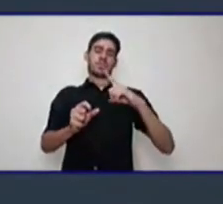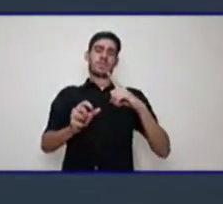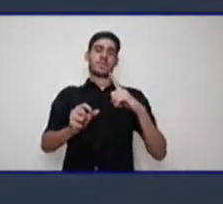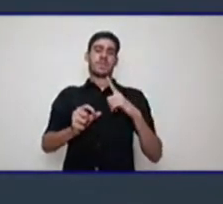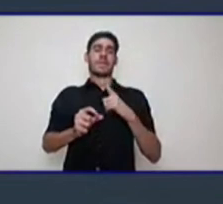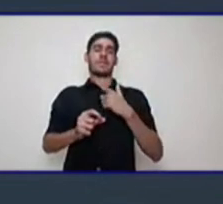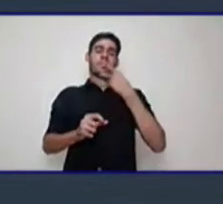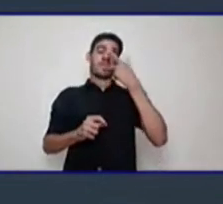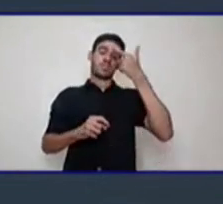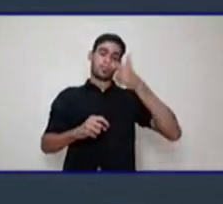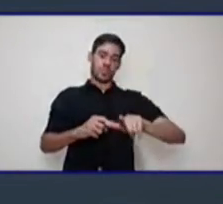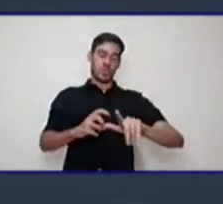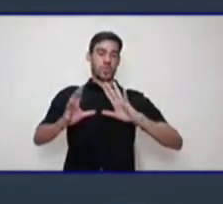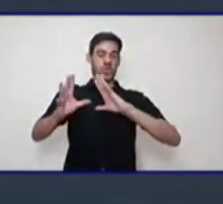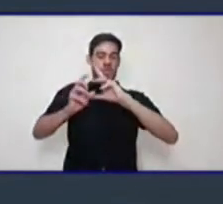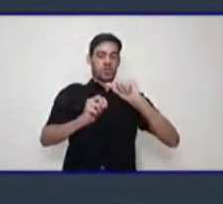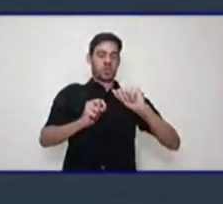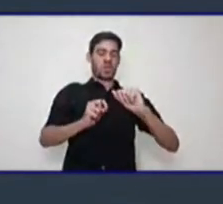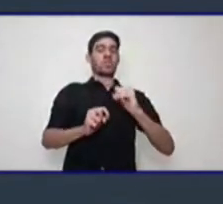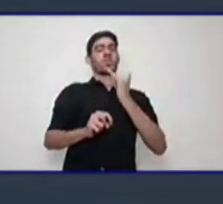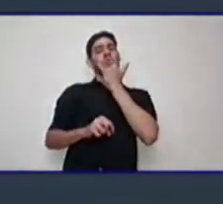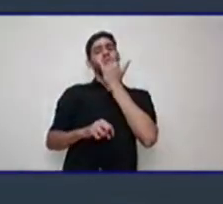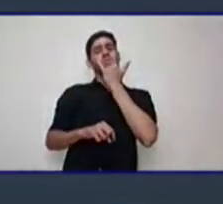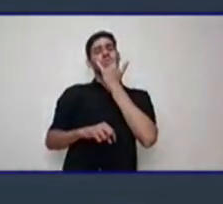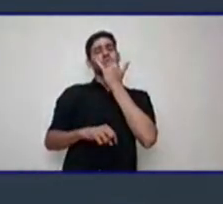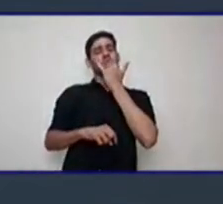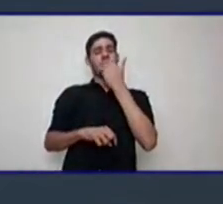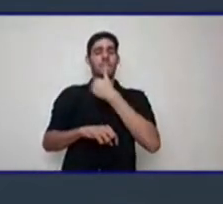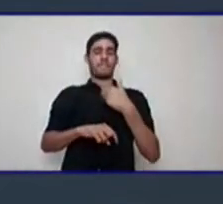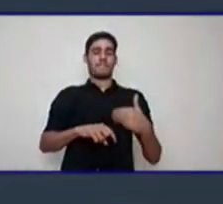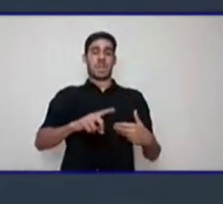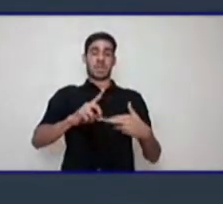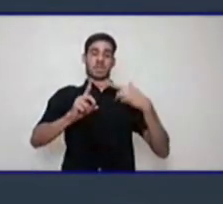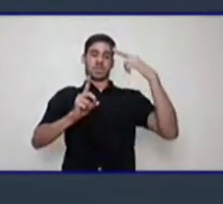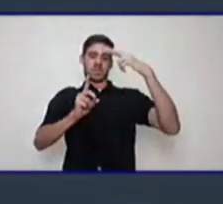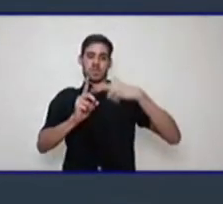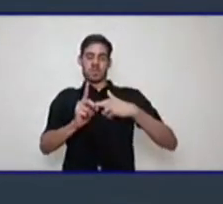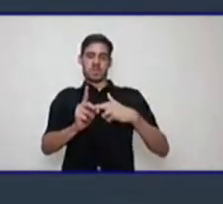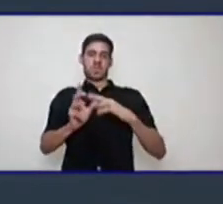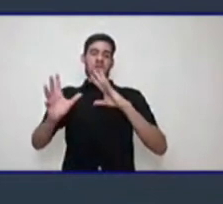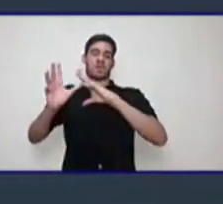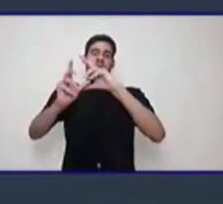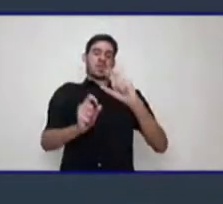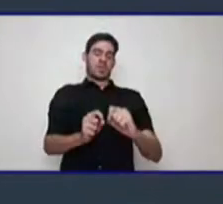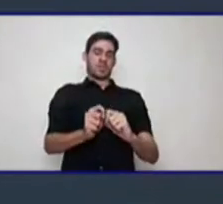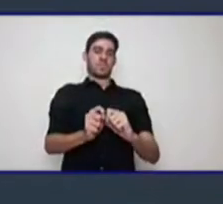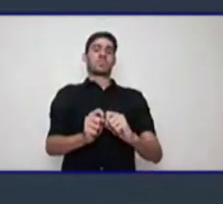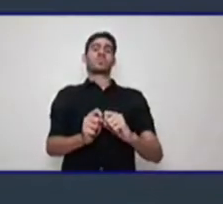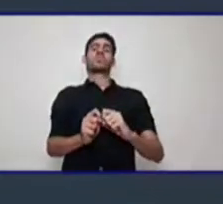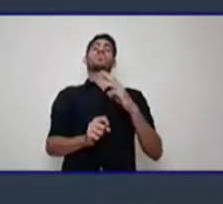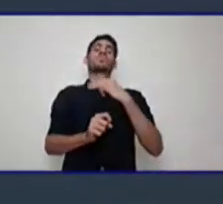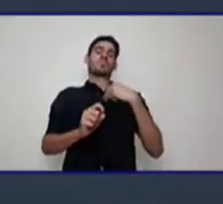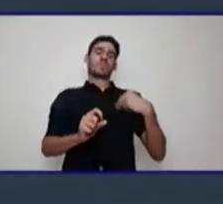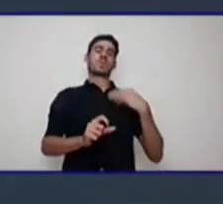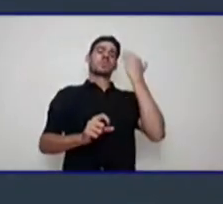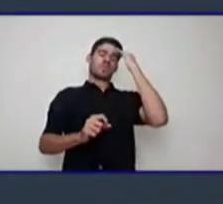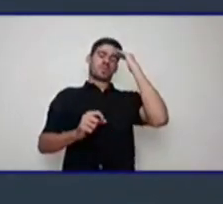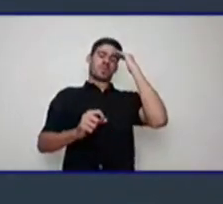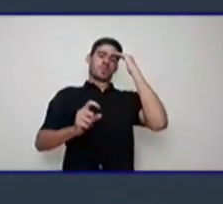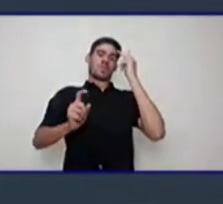mais todas as vênias ao eminente ministro relator e a todos que compreendem a situação da